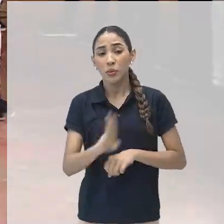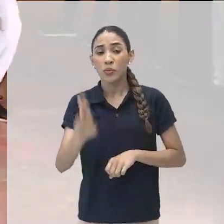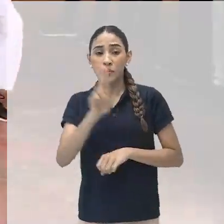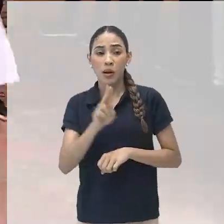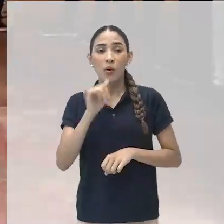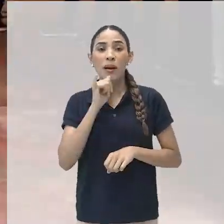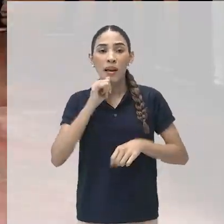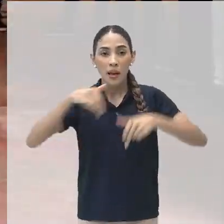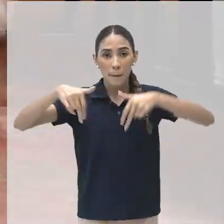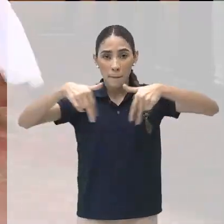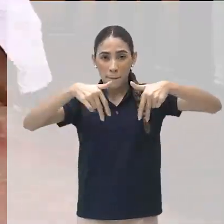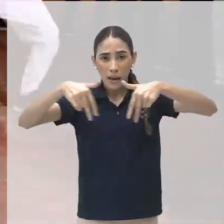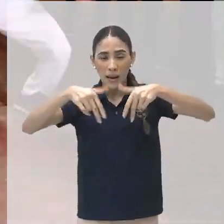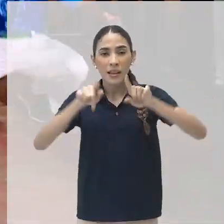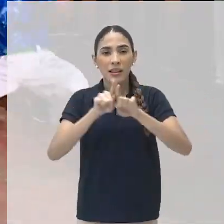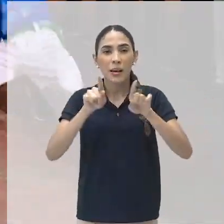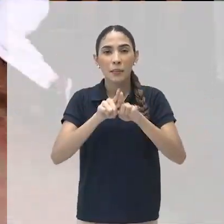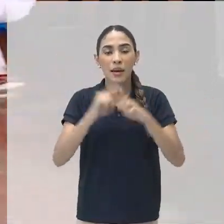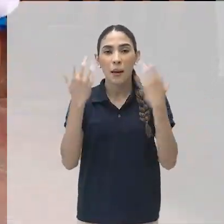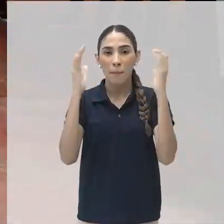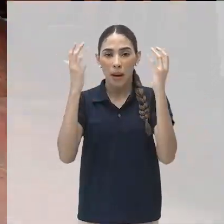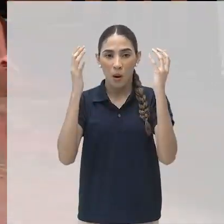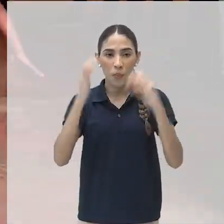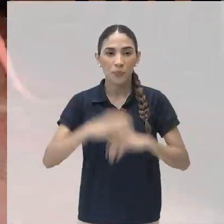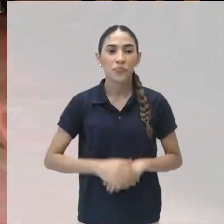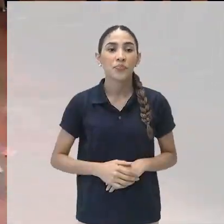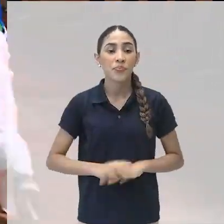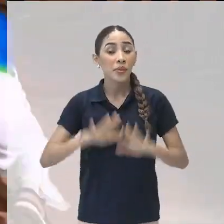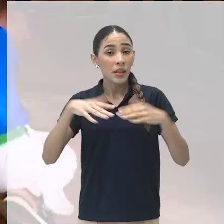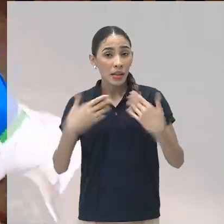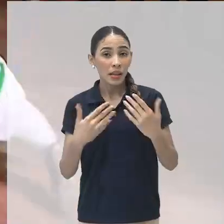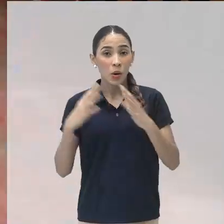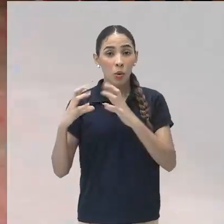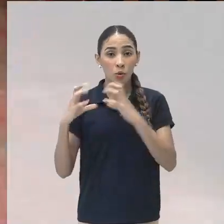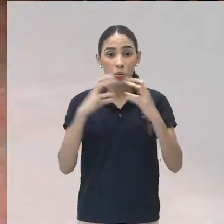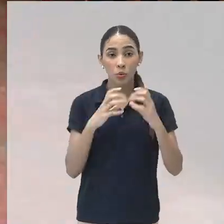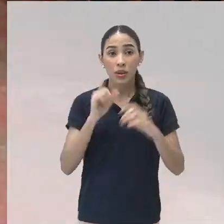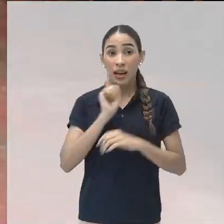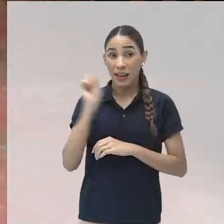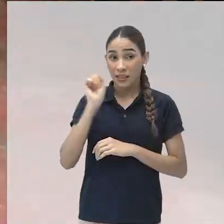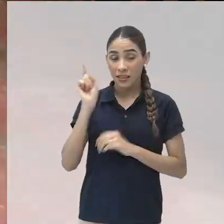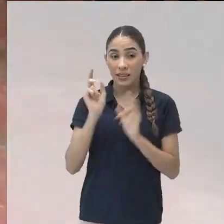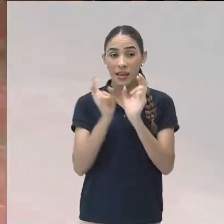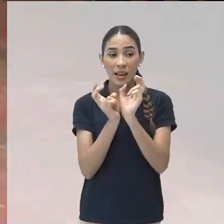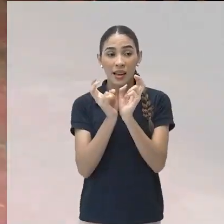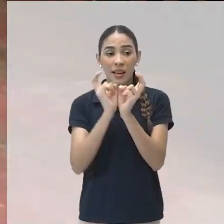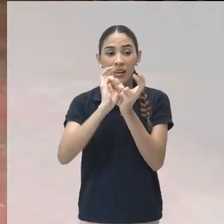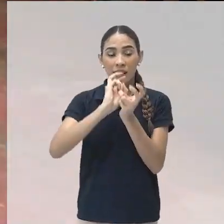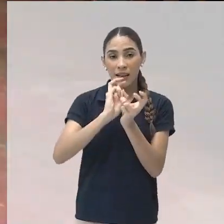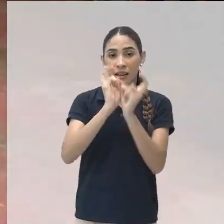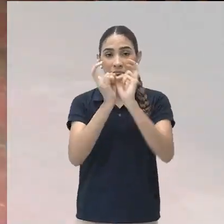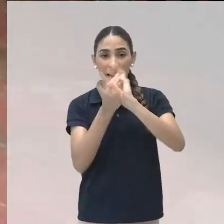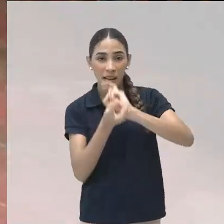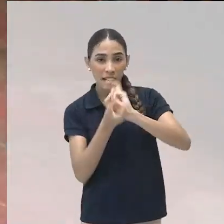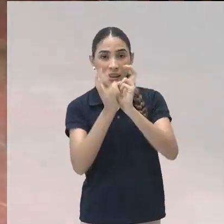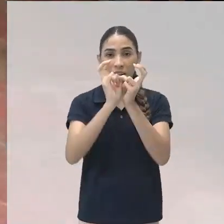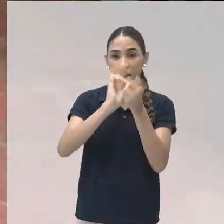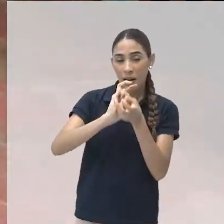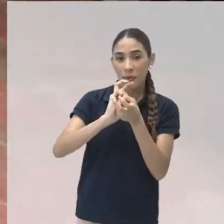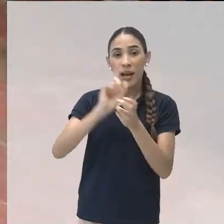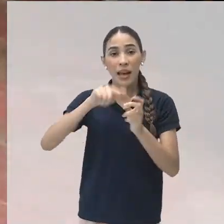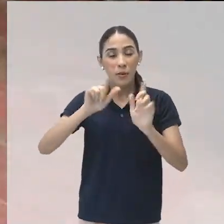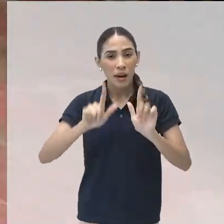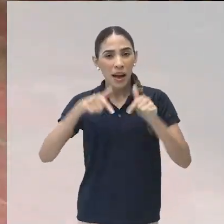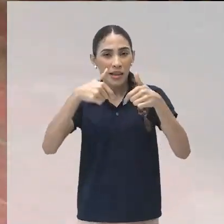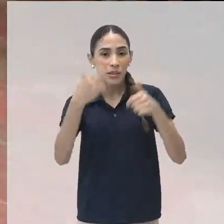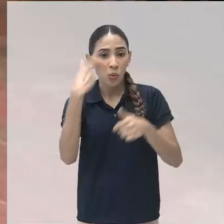os pés e as mãos. Essa luta é a capoeira. Ela é uma manifestação